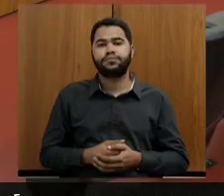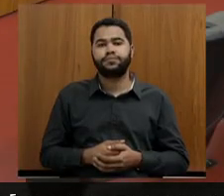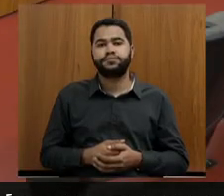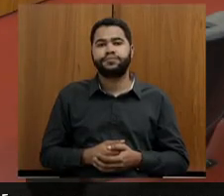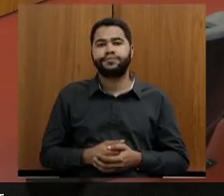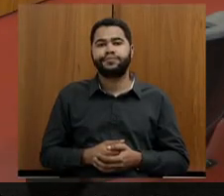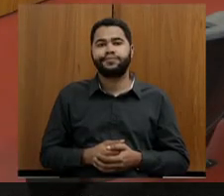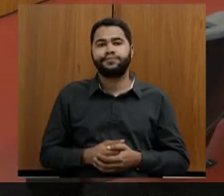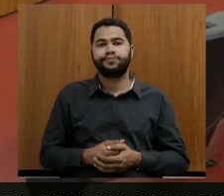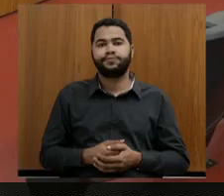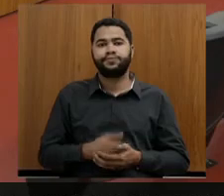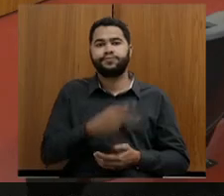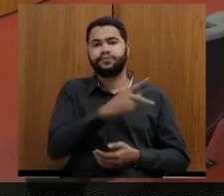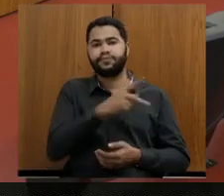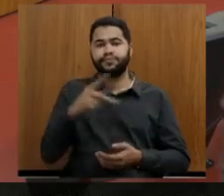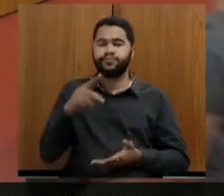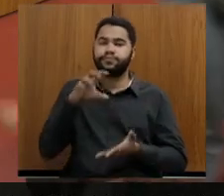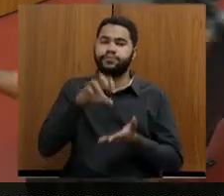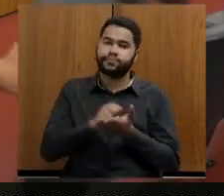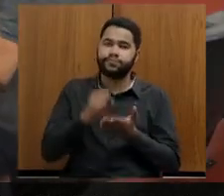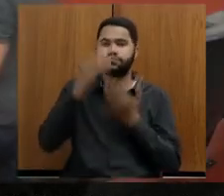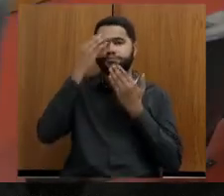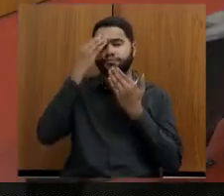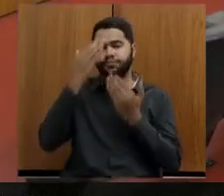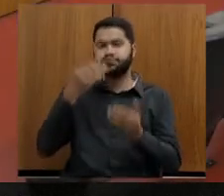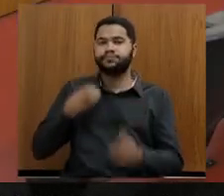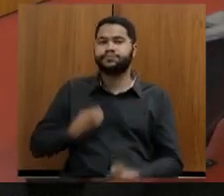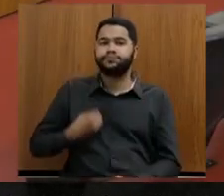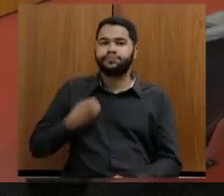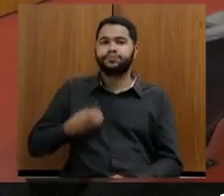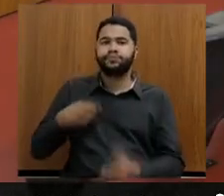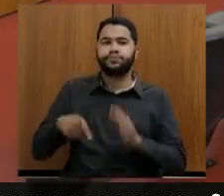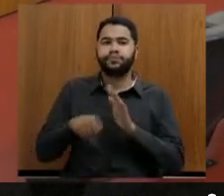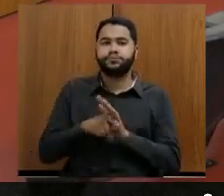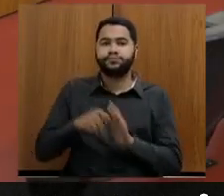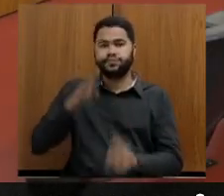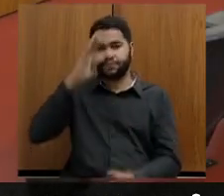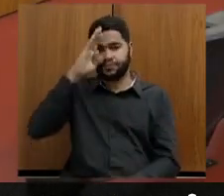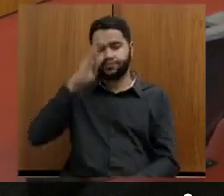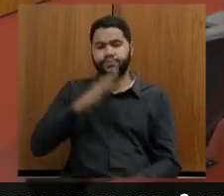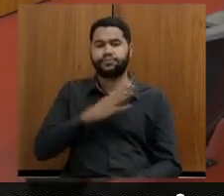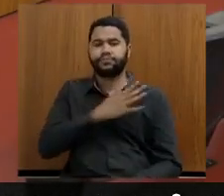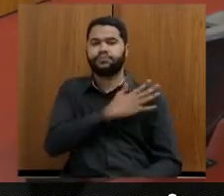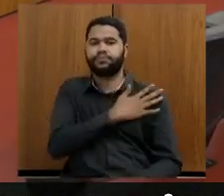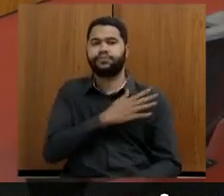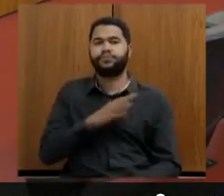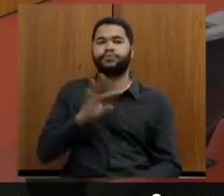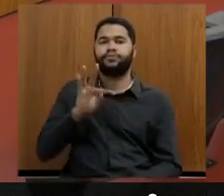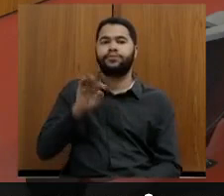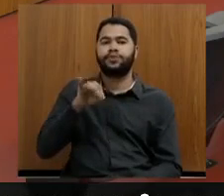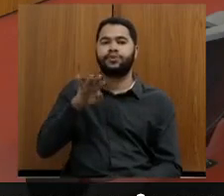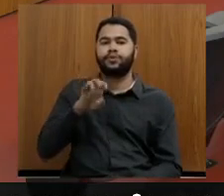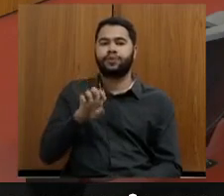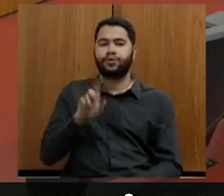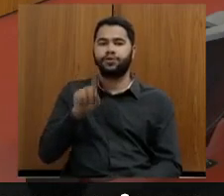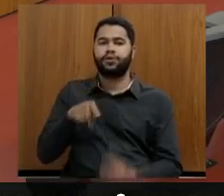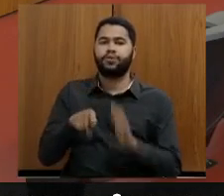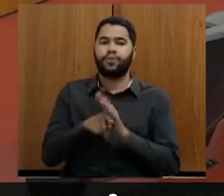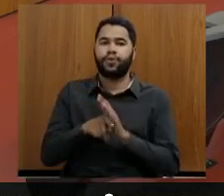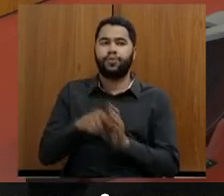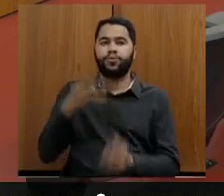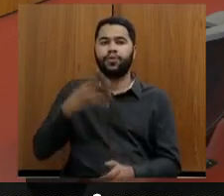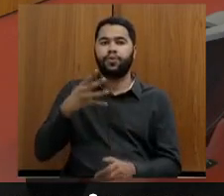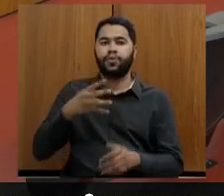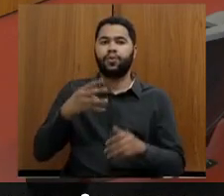a presidência registro agradece a presença do tenente-coronel BM edirlei Viana da Silva chefe da